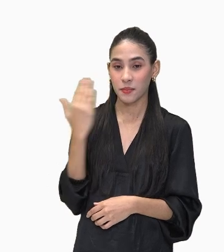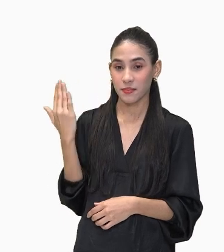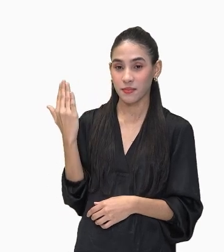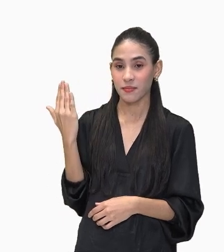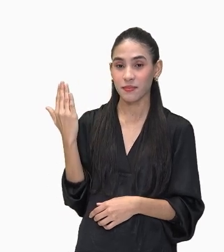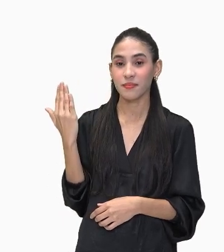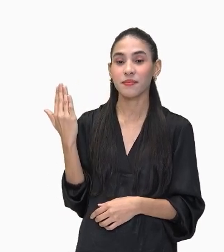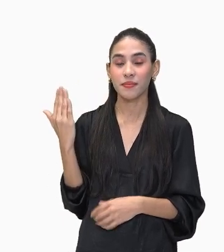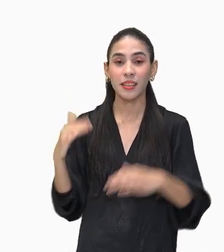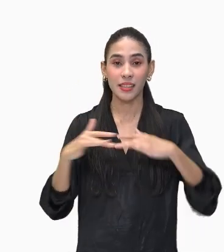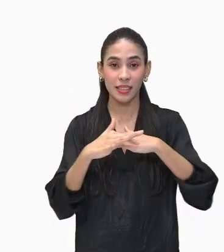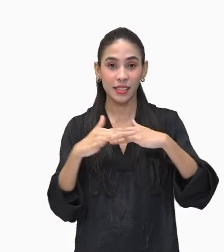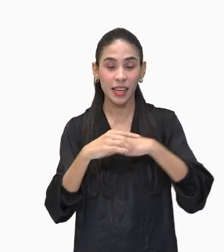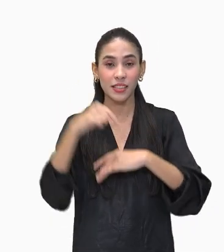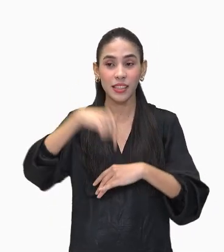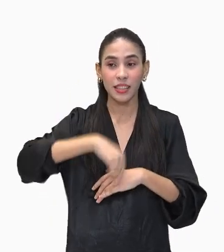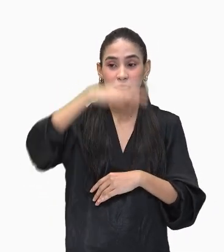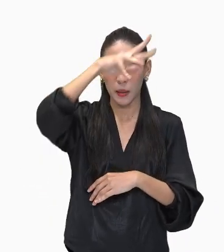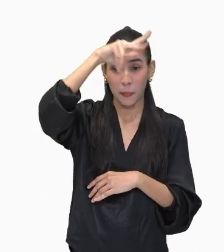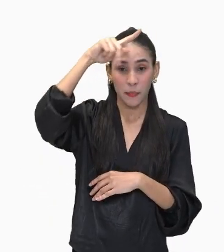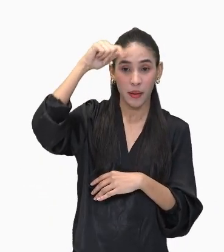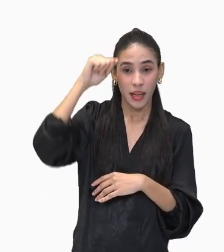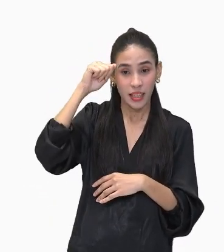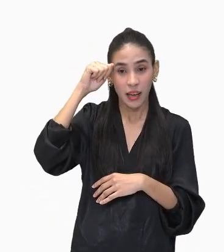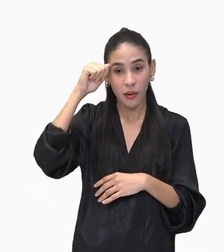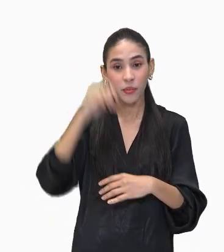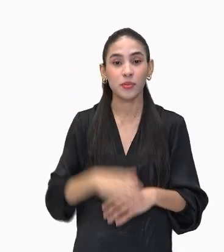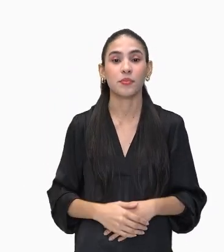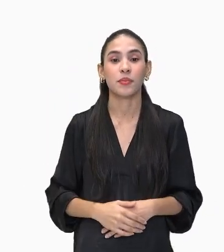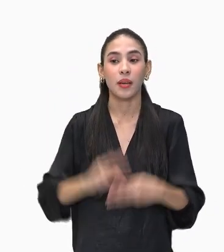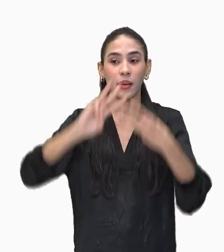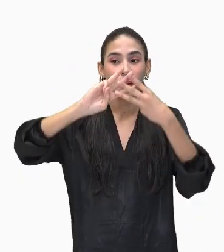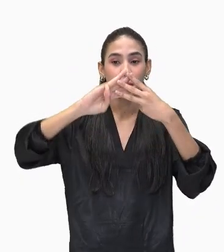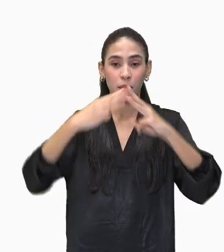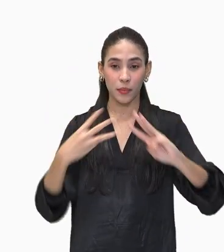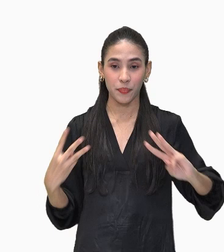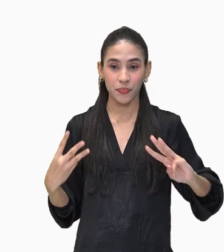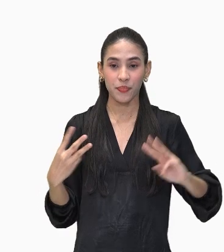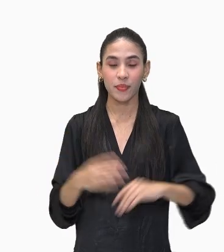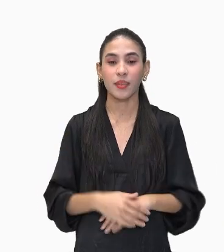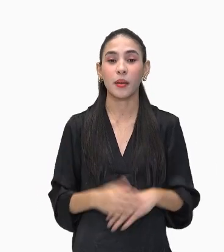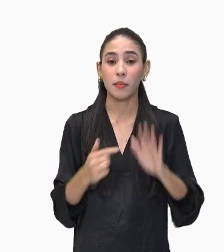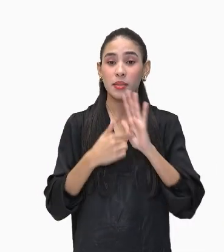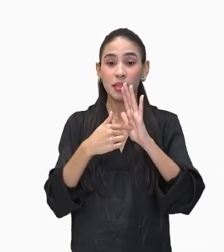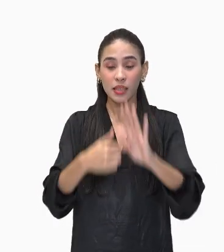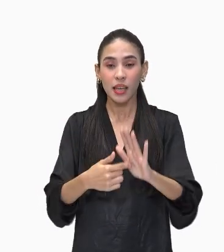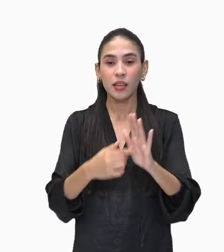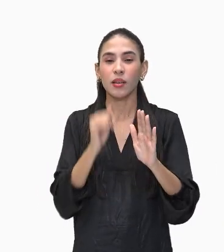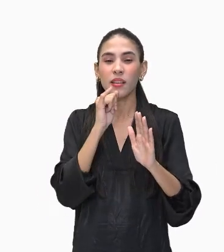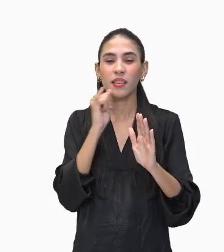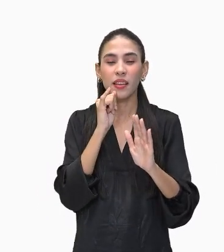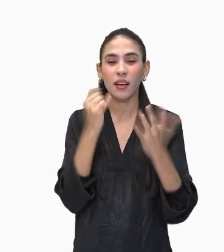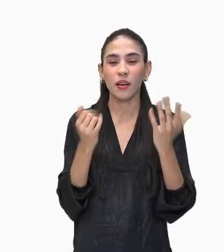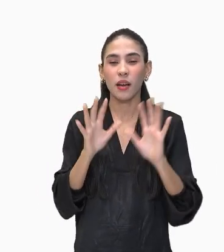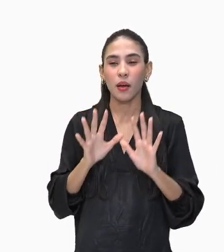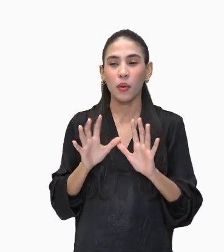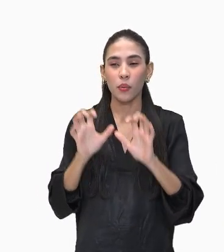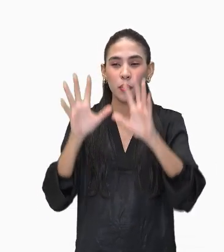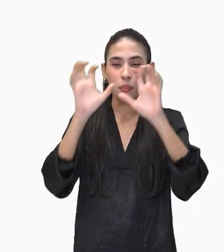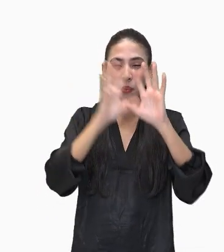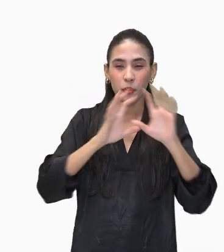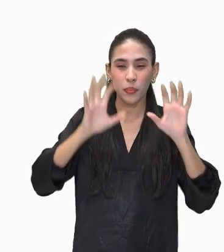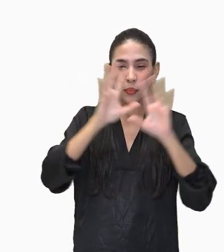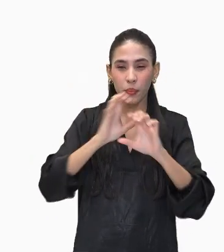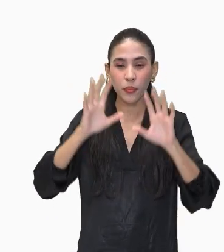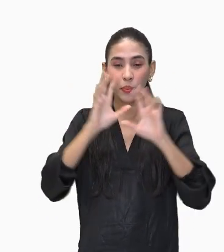região metropolitana de Manaus, né, na Ponte Rio Negro, aí, mostrando aí a cidade encoberta de fumaça. Então,